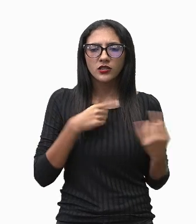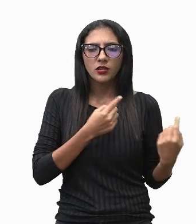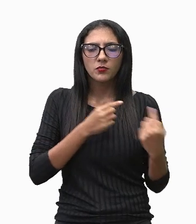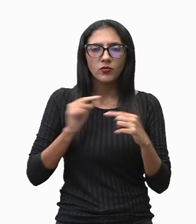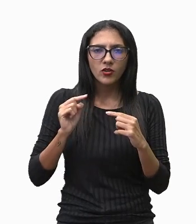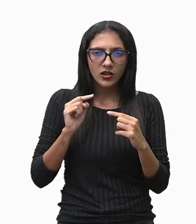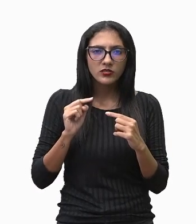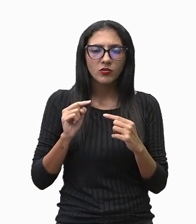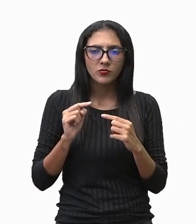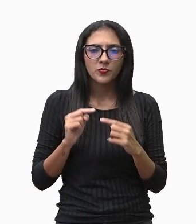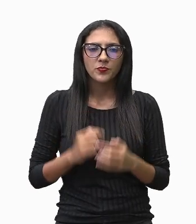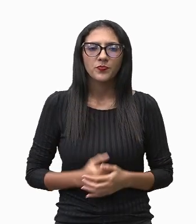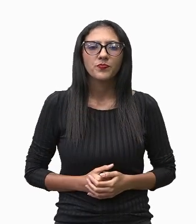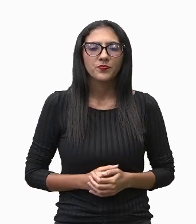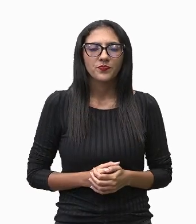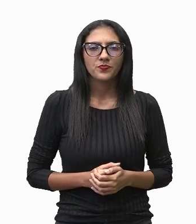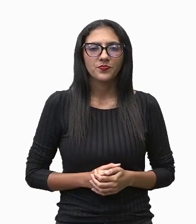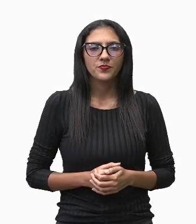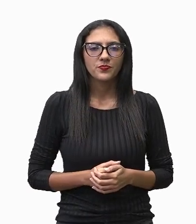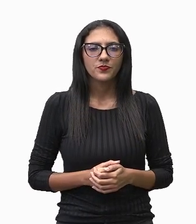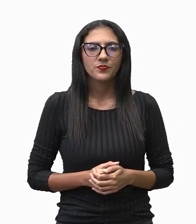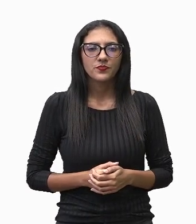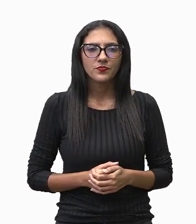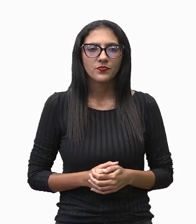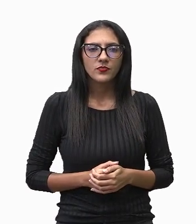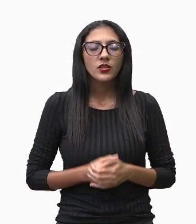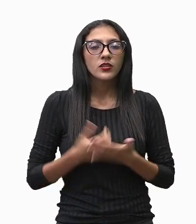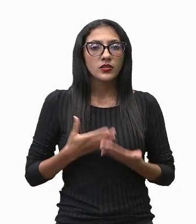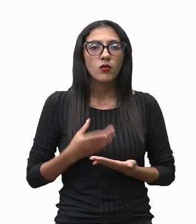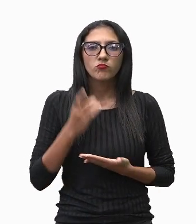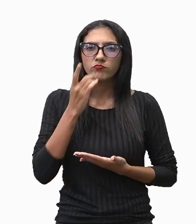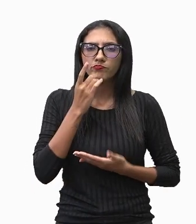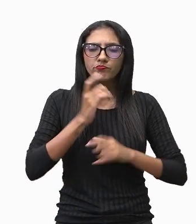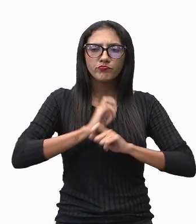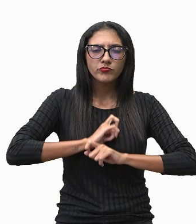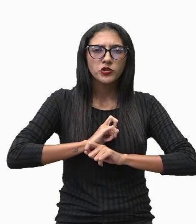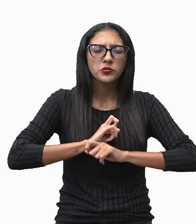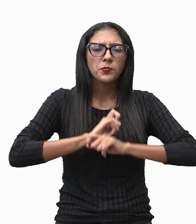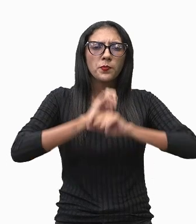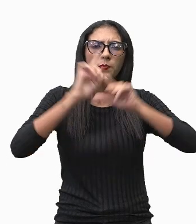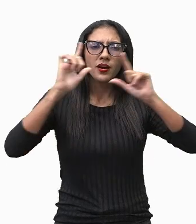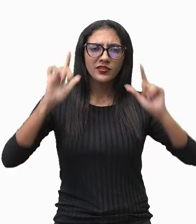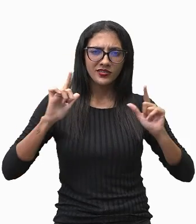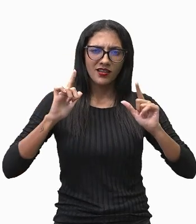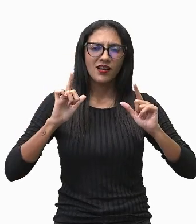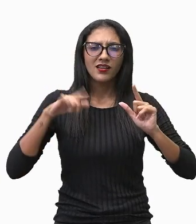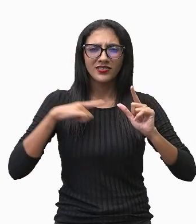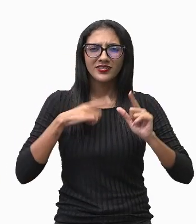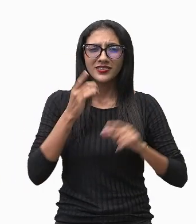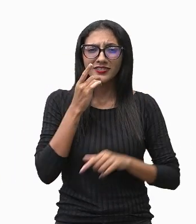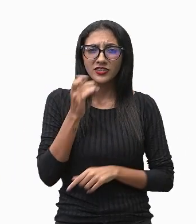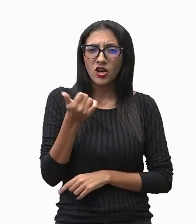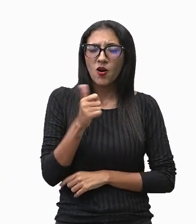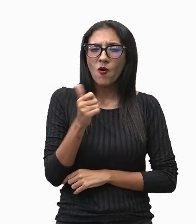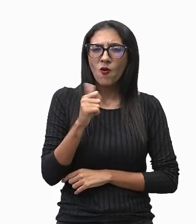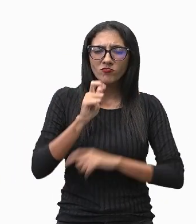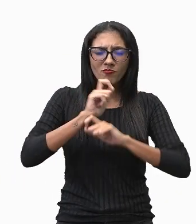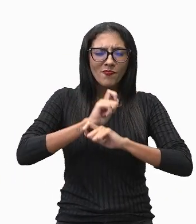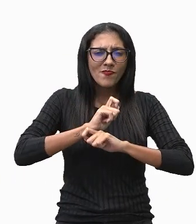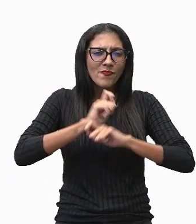de setembro de 2001. Então, na manhã do dia 11 de setembro de 2001,